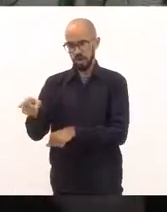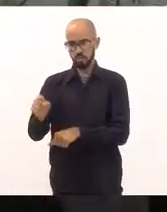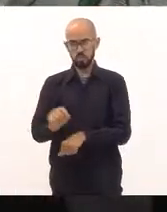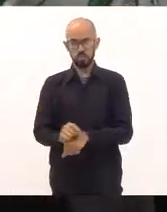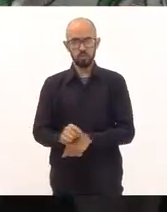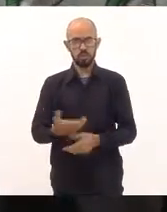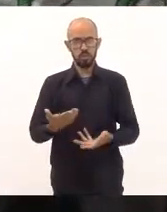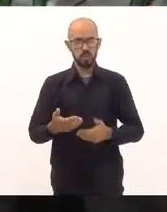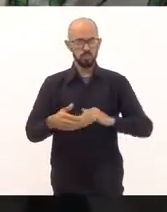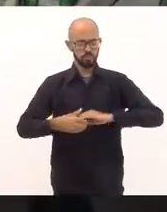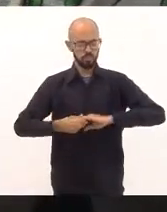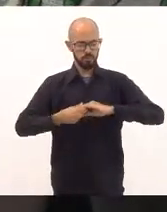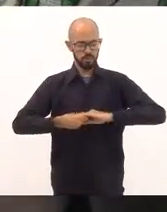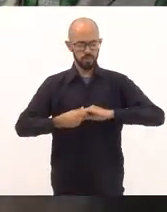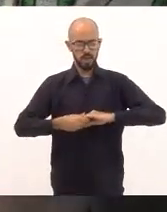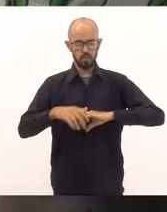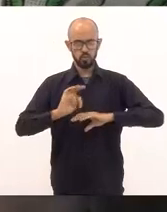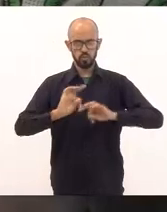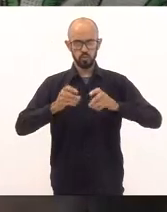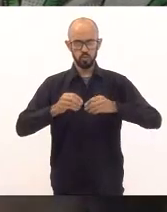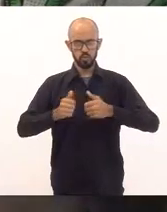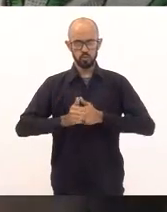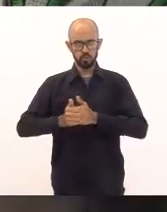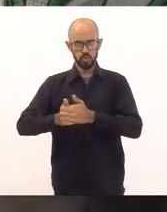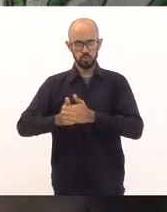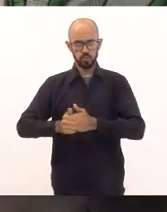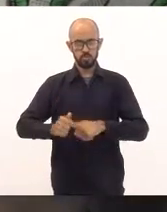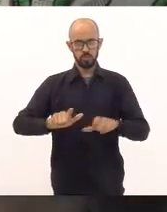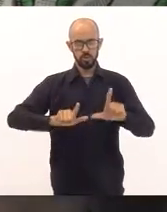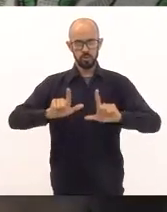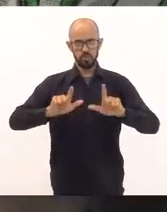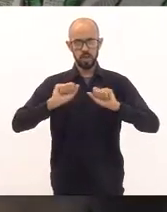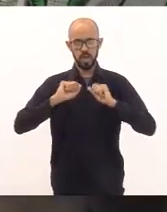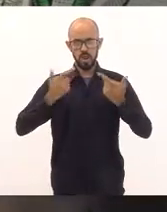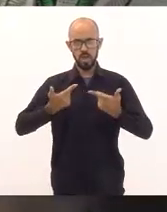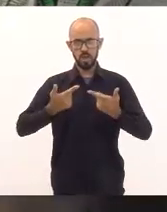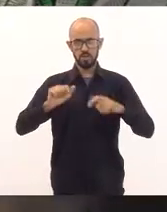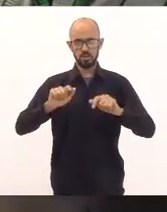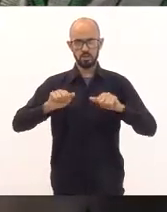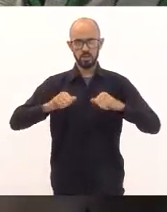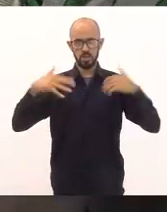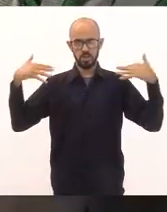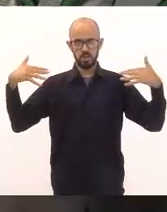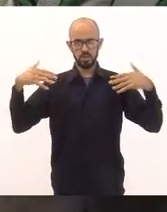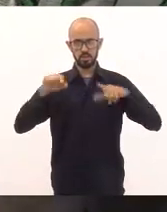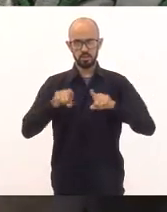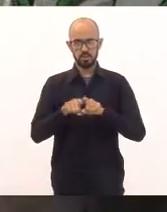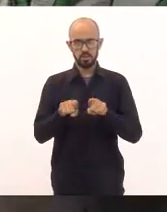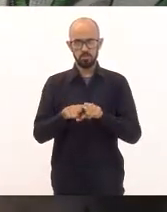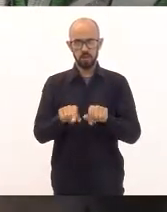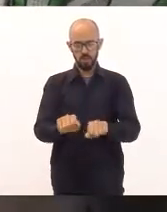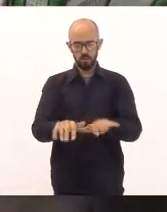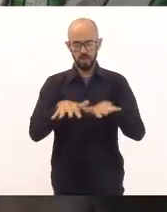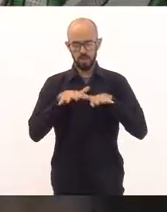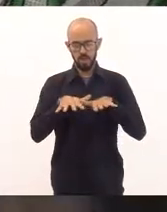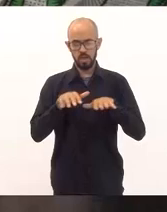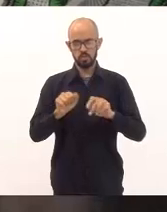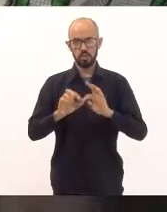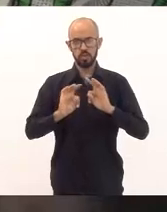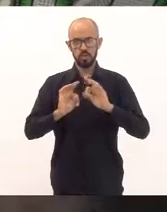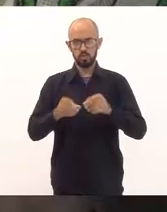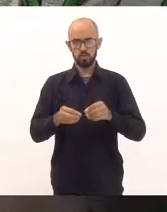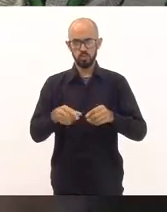vez a todos que nos acompanham pela TV Alerge, às galerias, ao plenário, aos